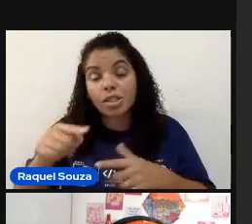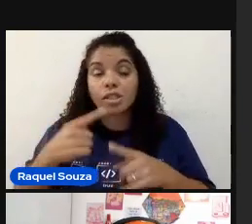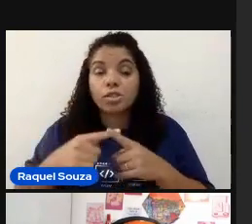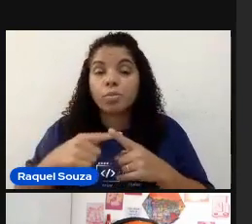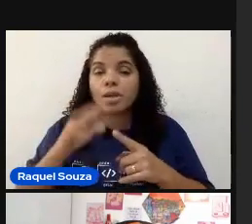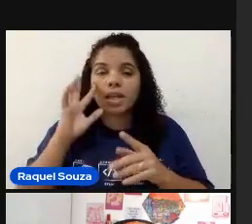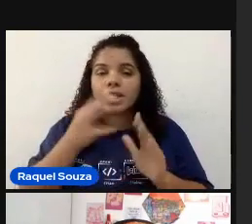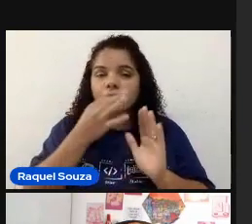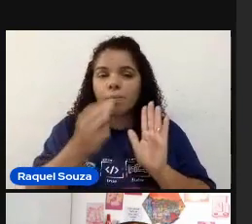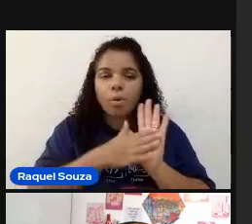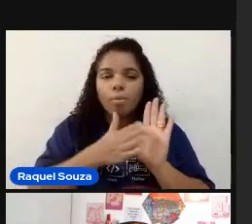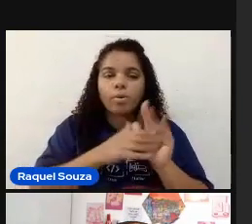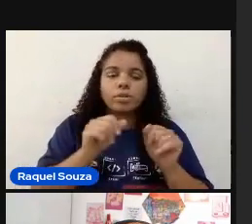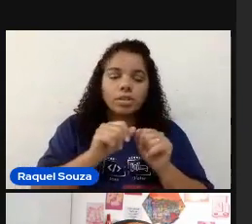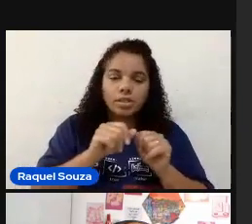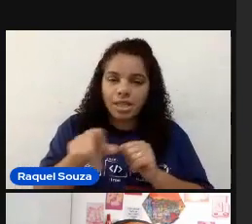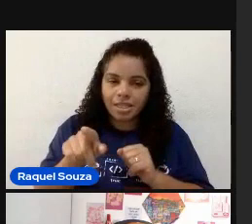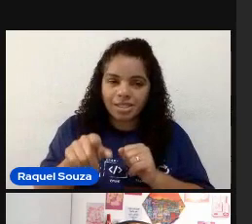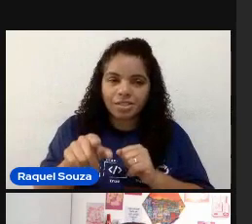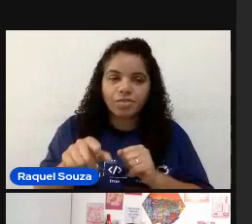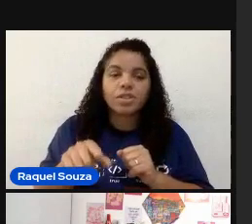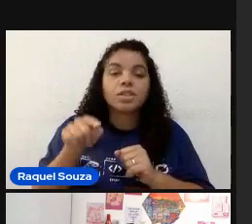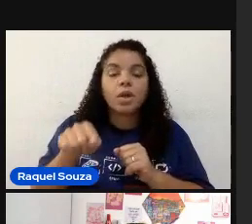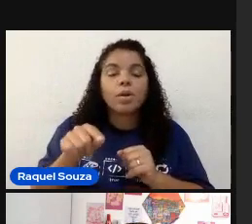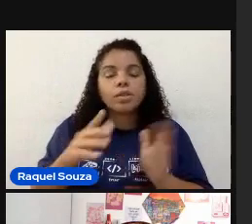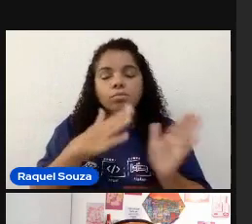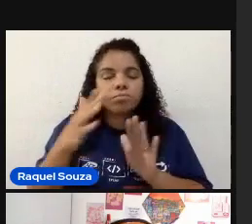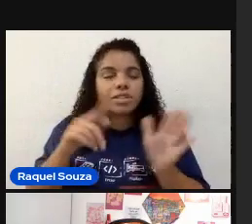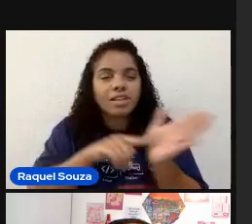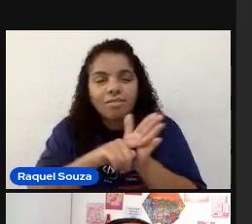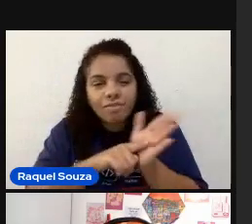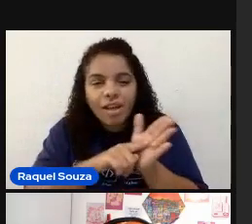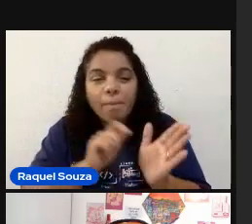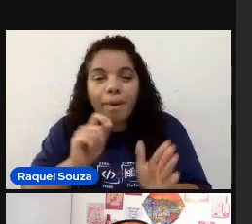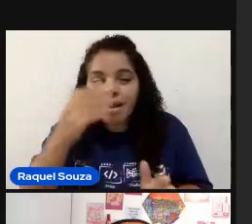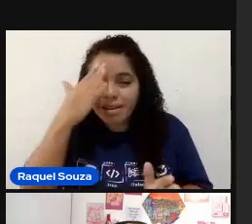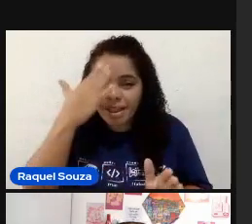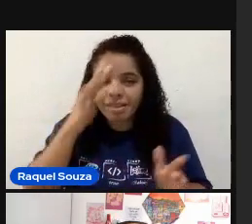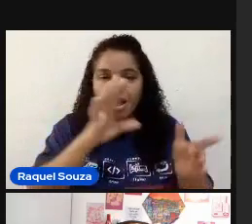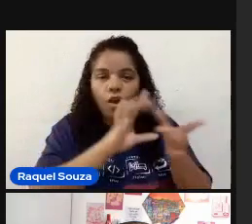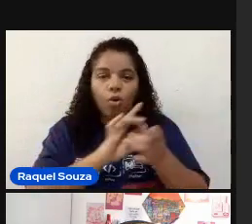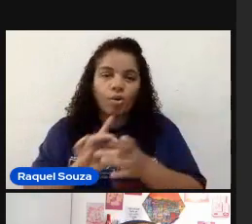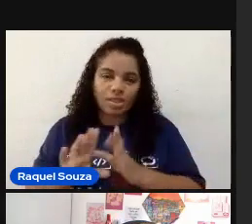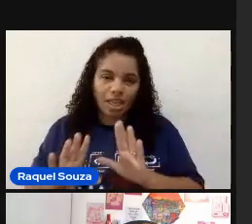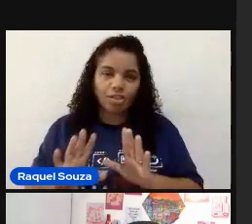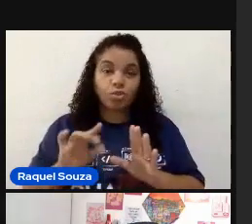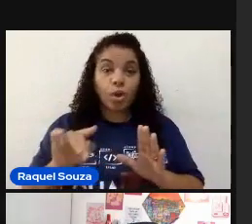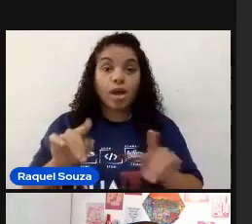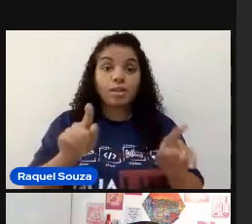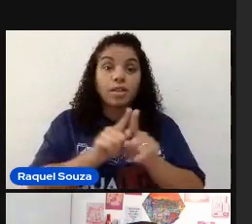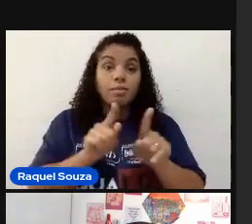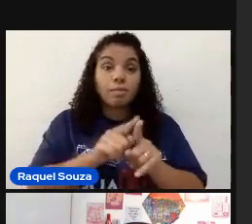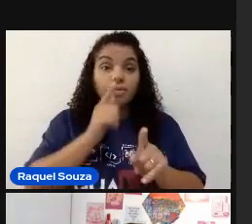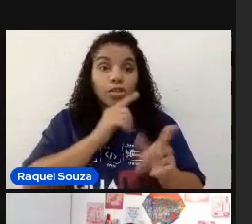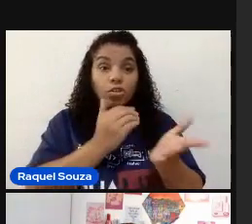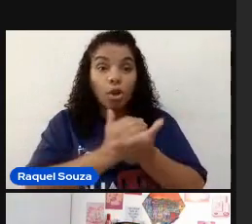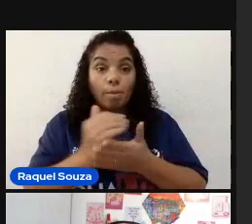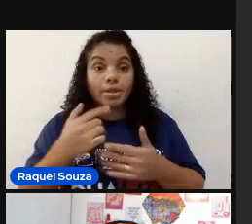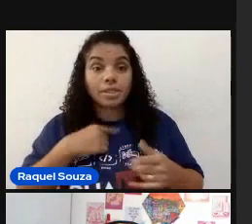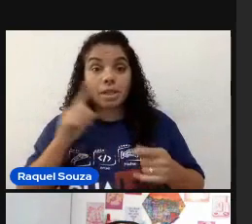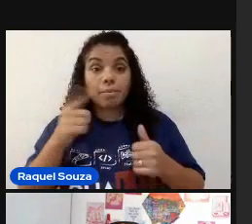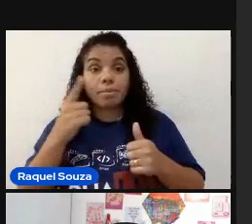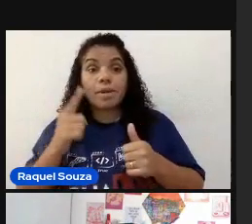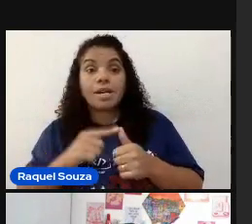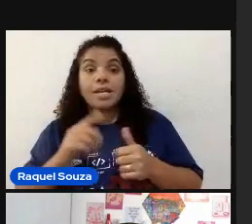seja desenvolvida. Então, aqui é esse processo investigativo de entender o contexto. E aí, a gente começa nessa primeira etapa do